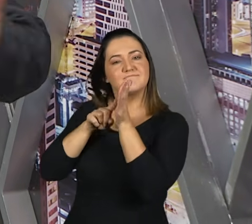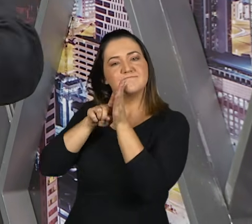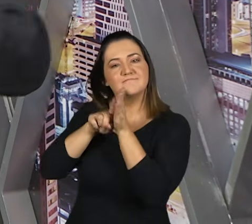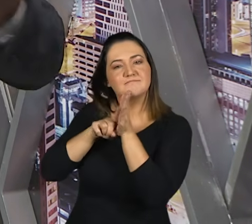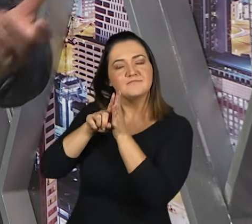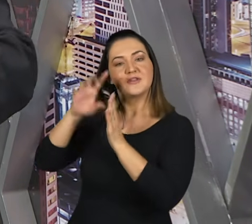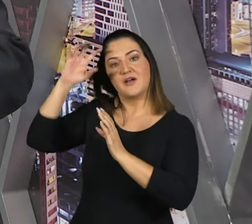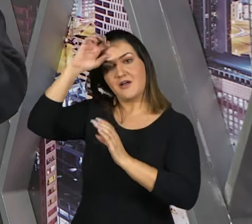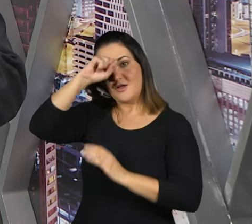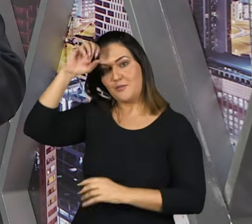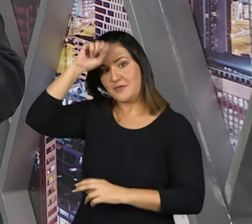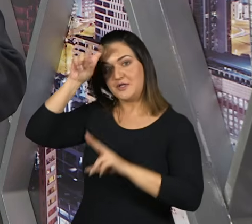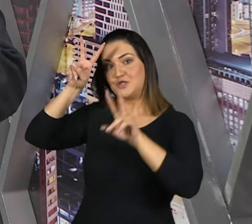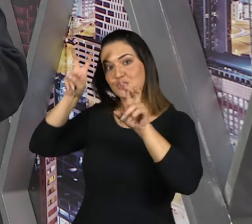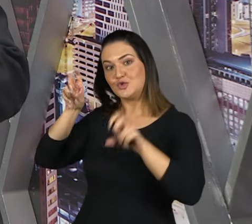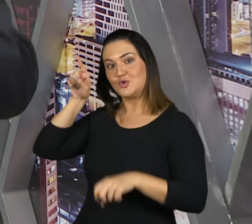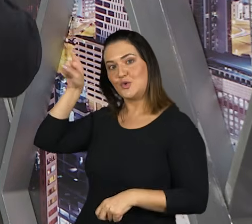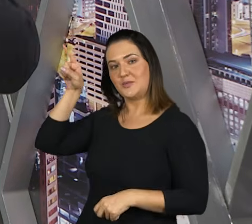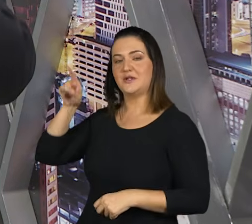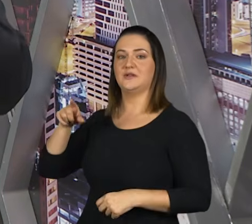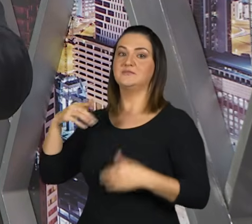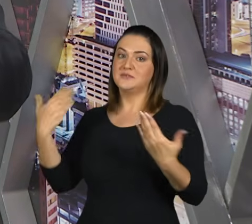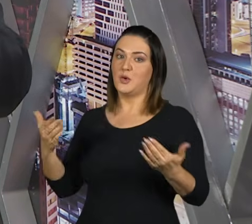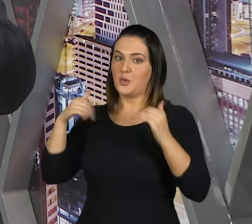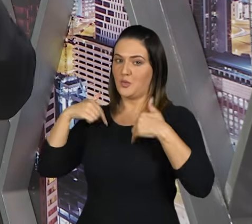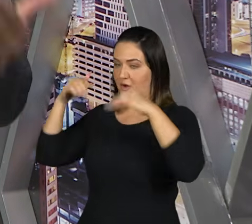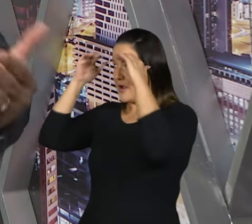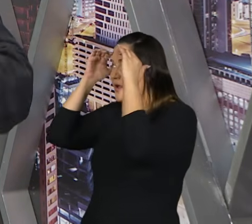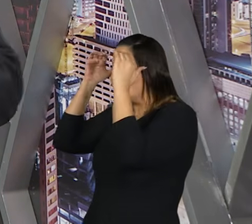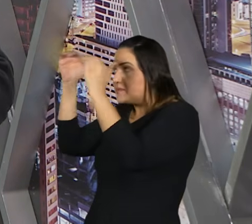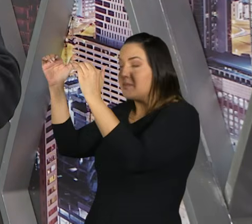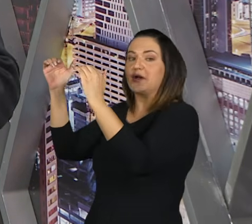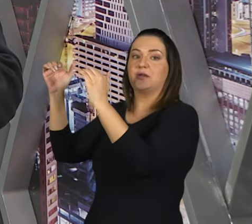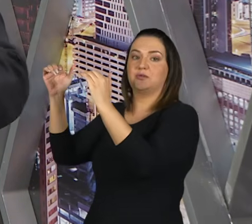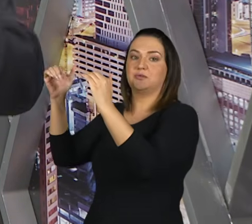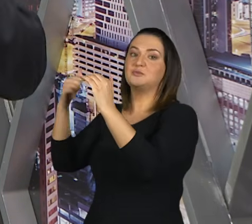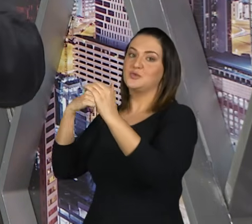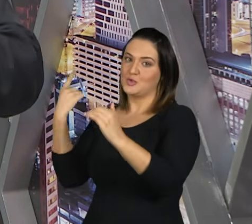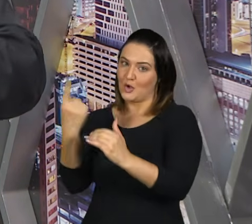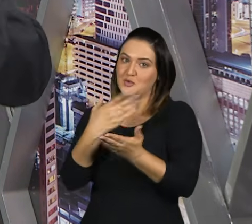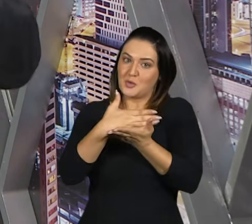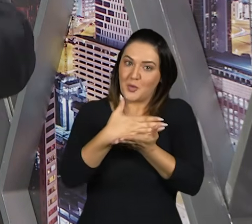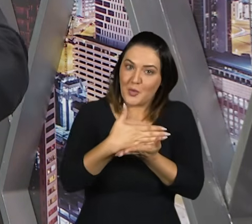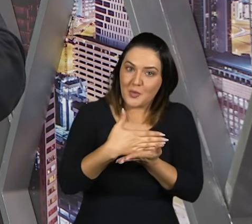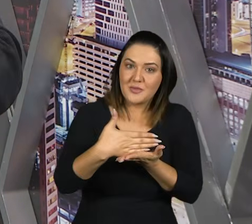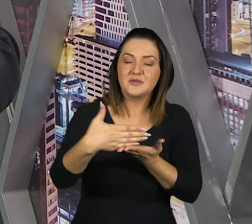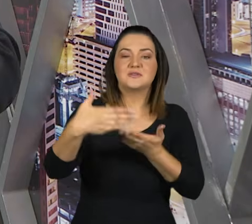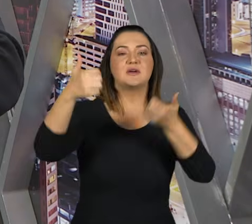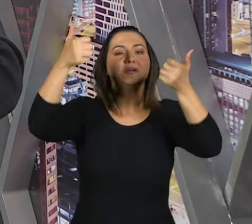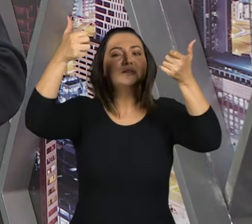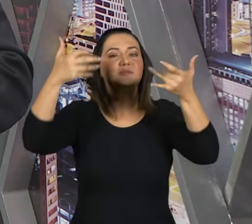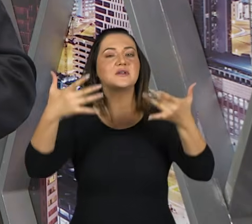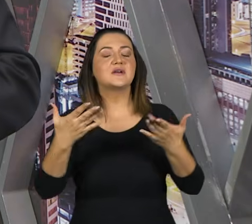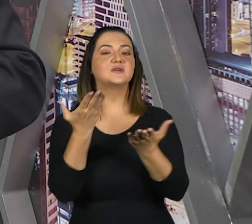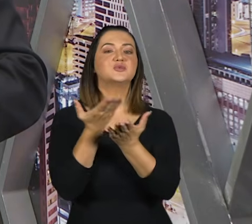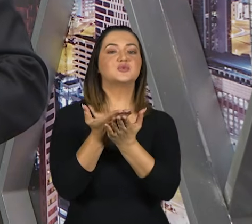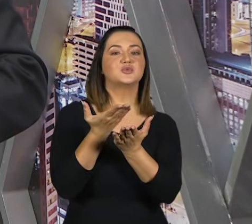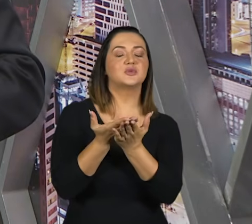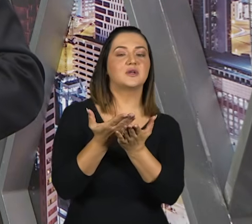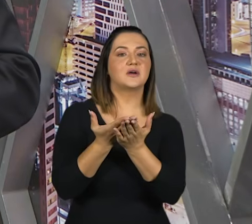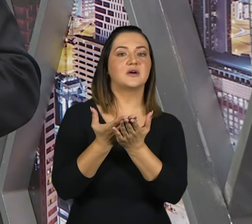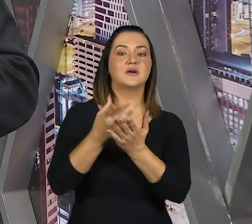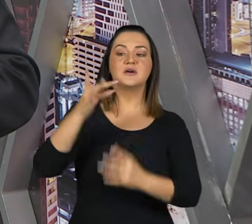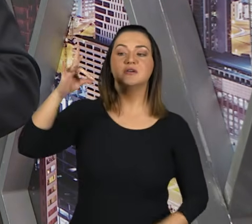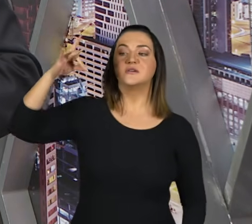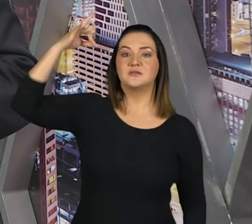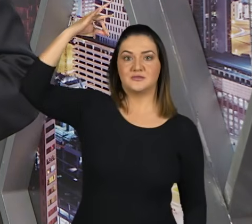estudar sobre ele, de aprender sobre ele. Então, com muito respeito e reverência, nós entramos nesse assunto para estudar um